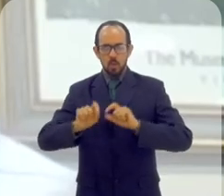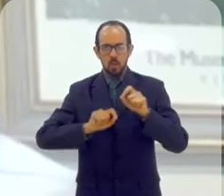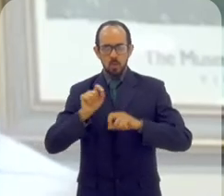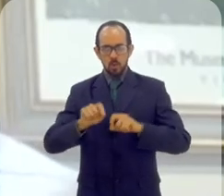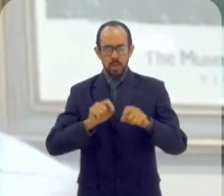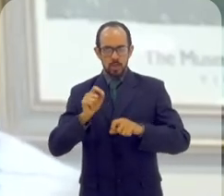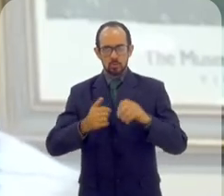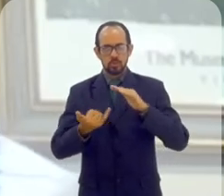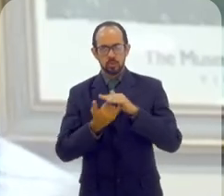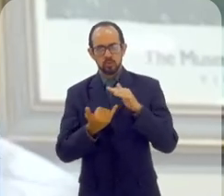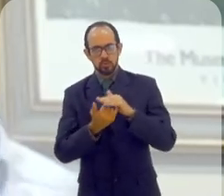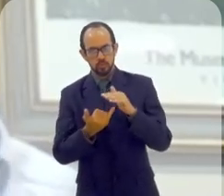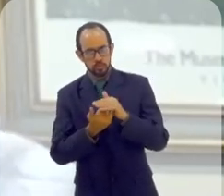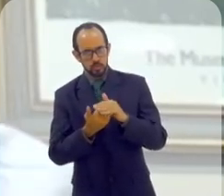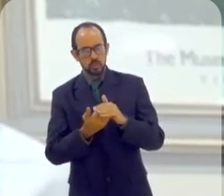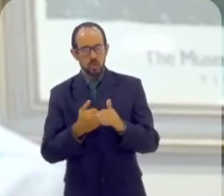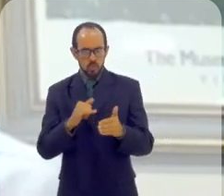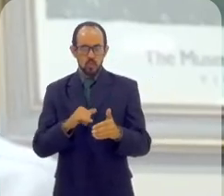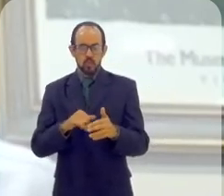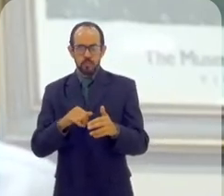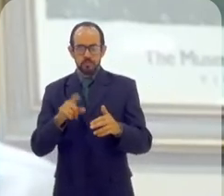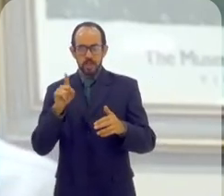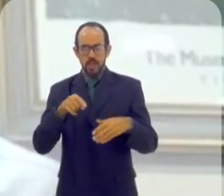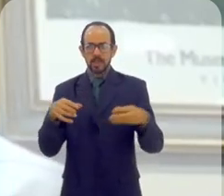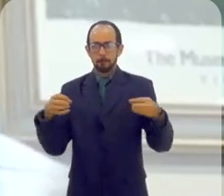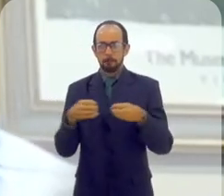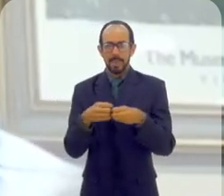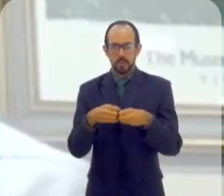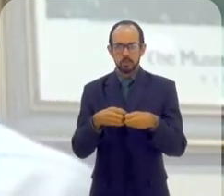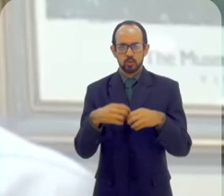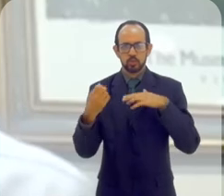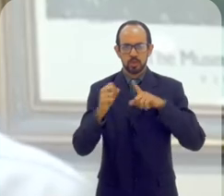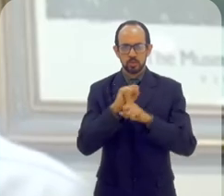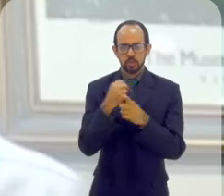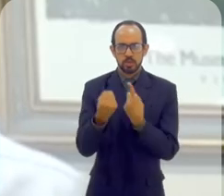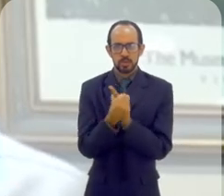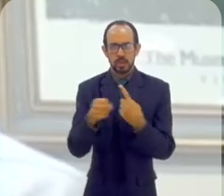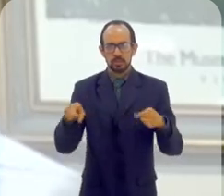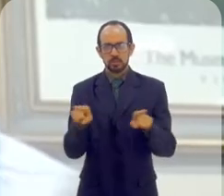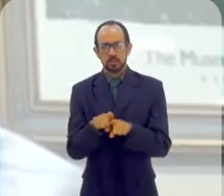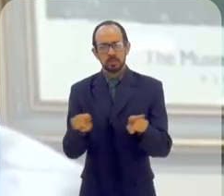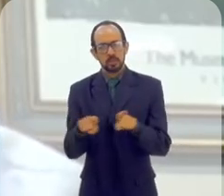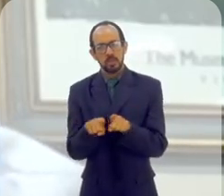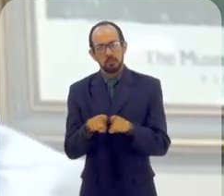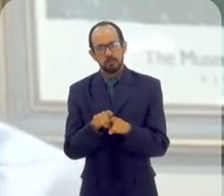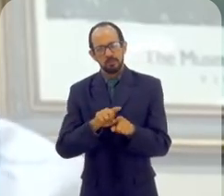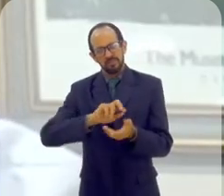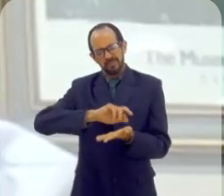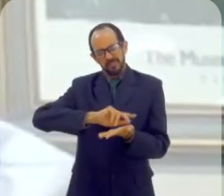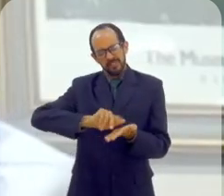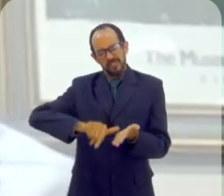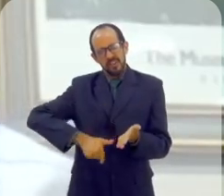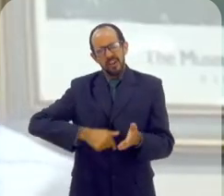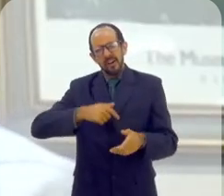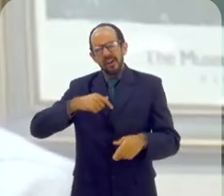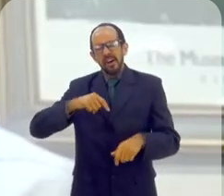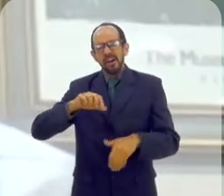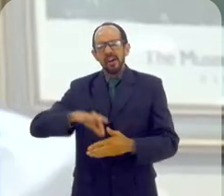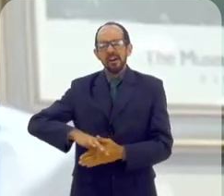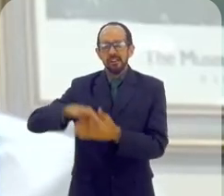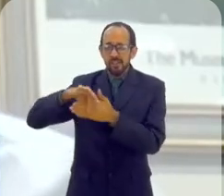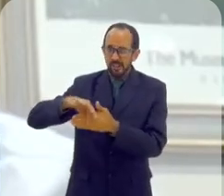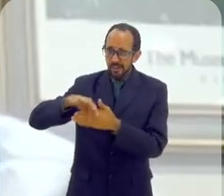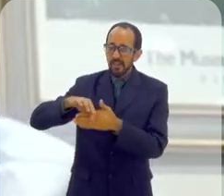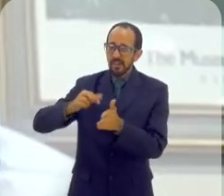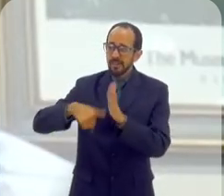papel de uma entidade que representa o setor está próximo da sociedade e dos diversos